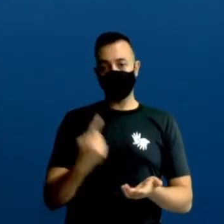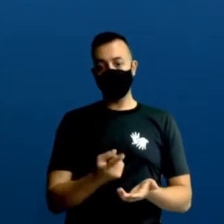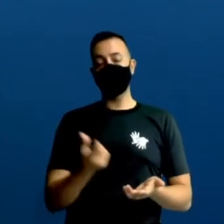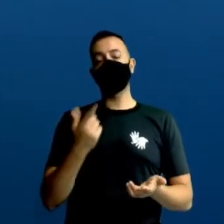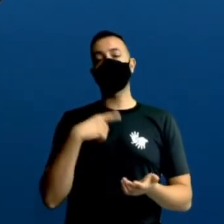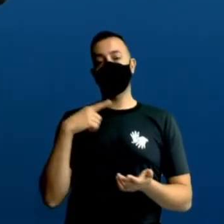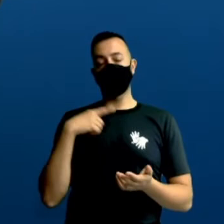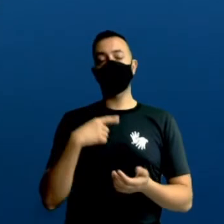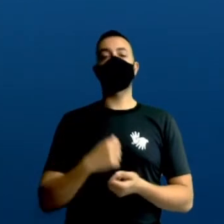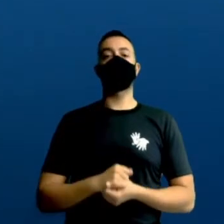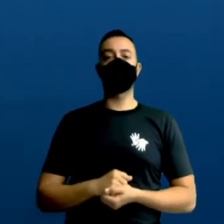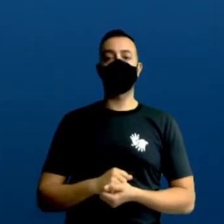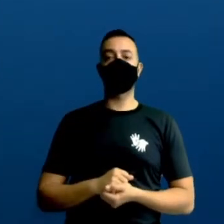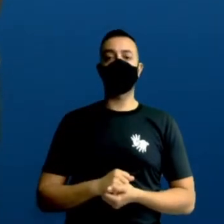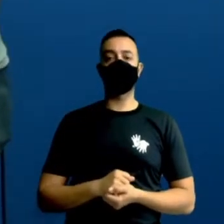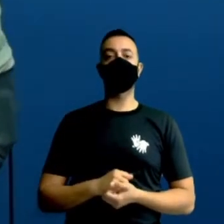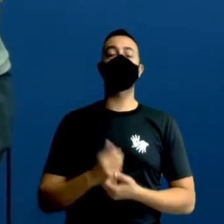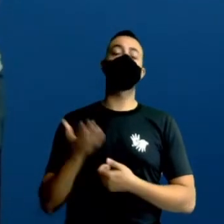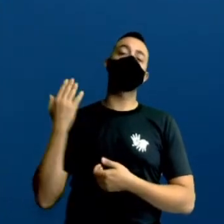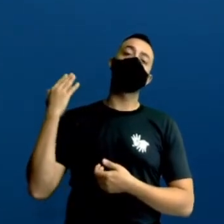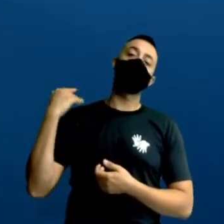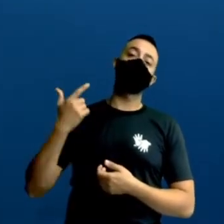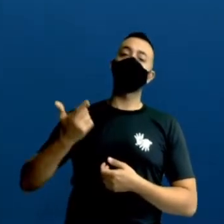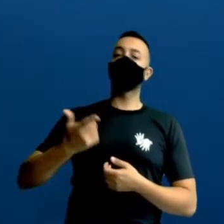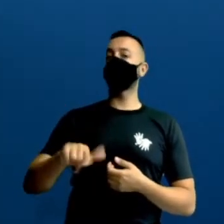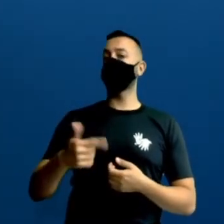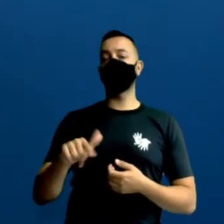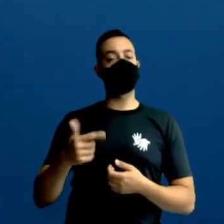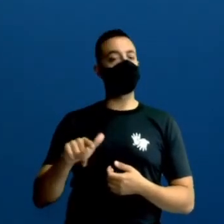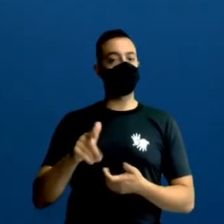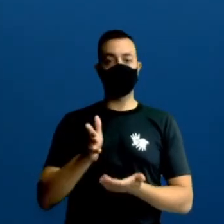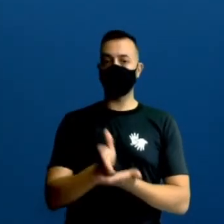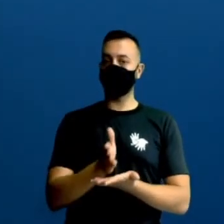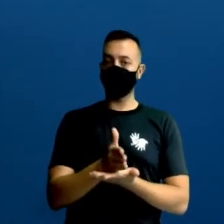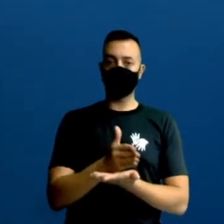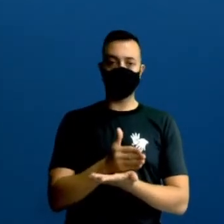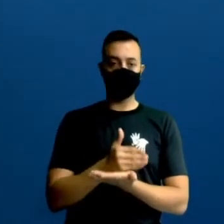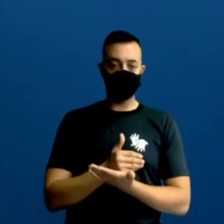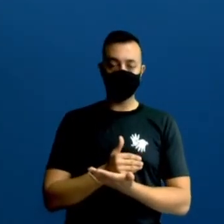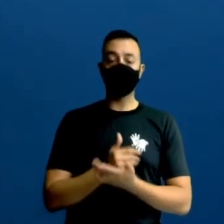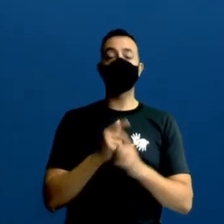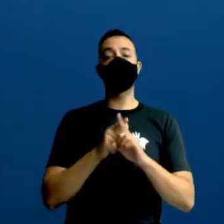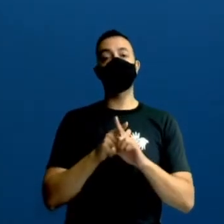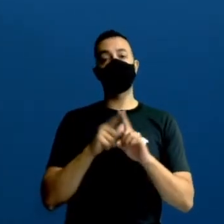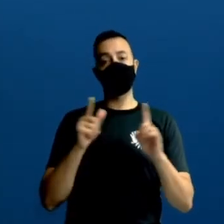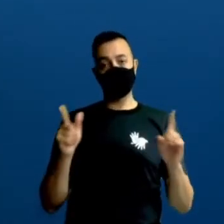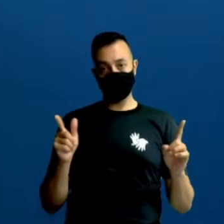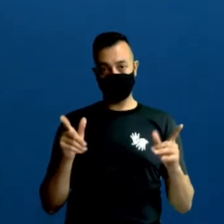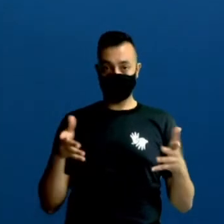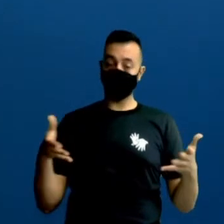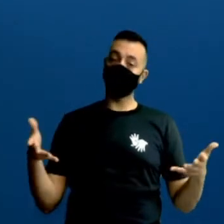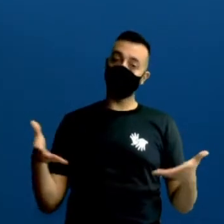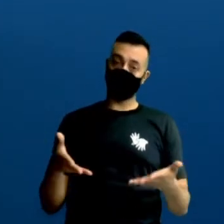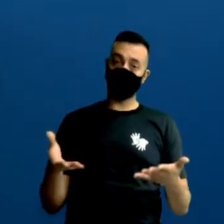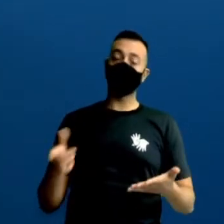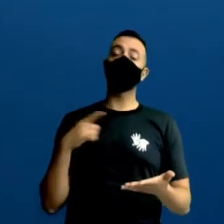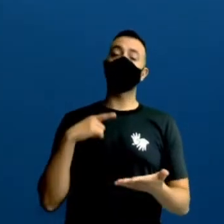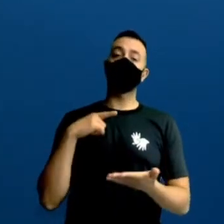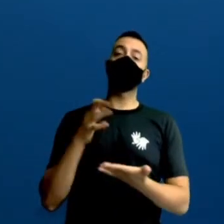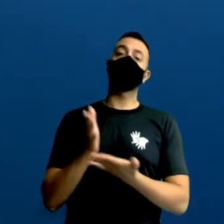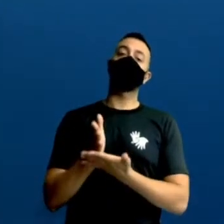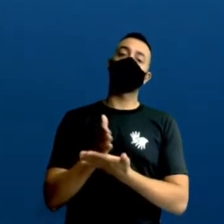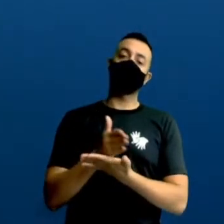parte dessa construção. E aí, nessa época, ainda não tinha sido feita essa divisão aqui. Mas atualmente, nós temos essa